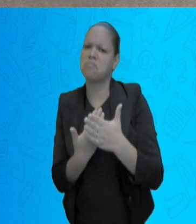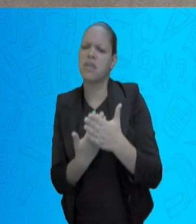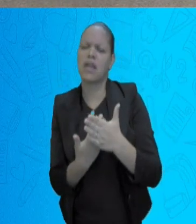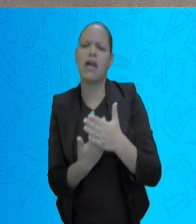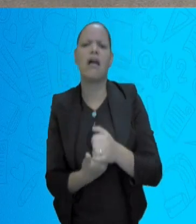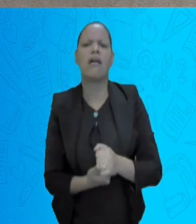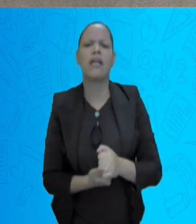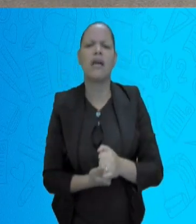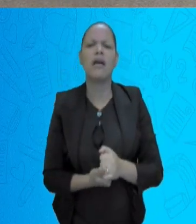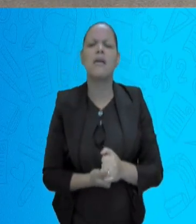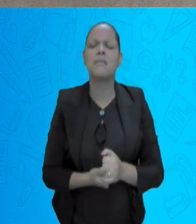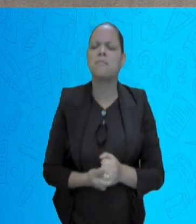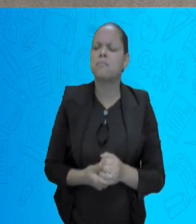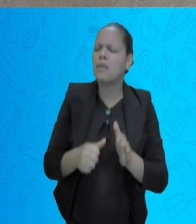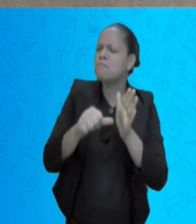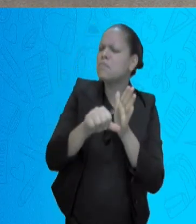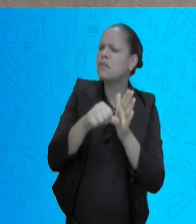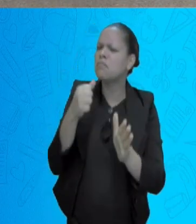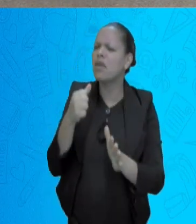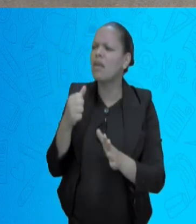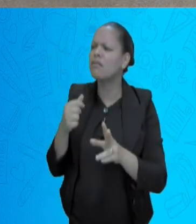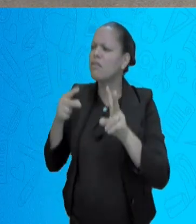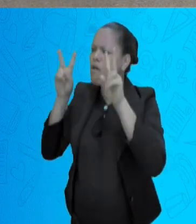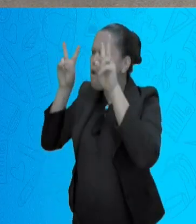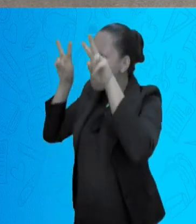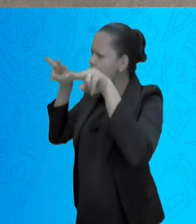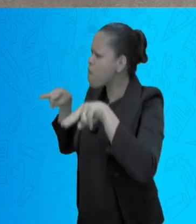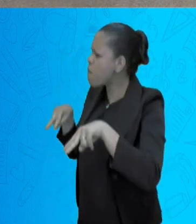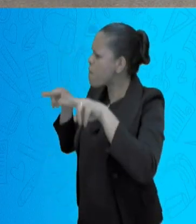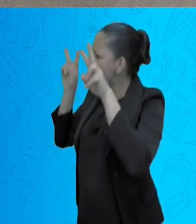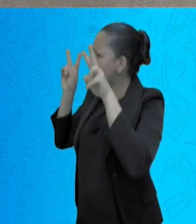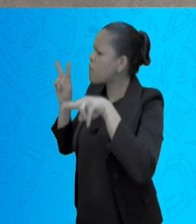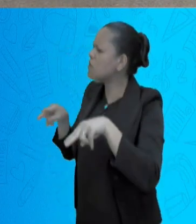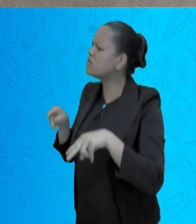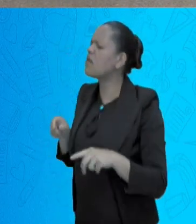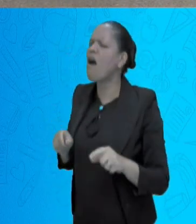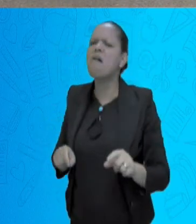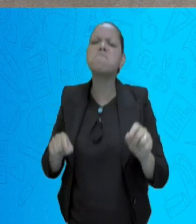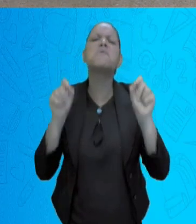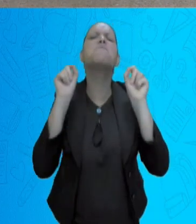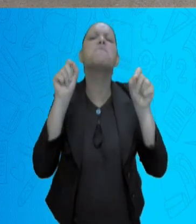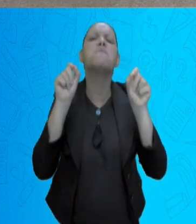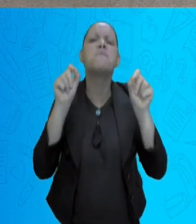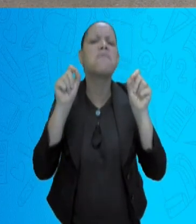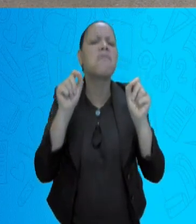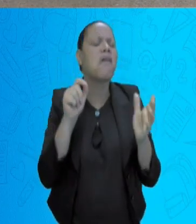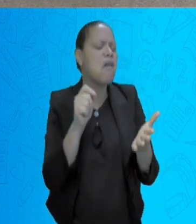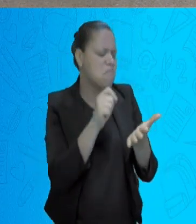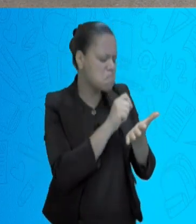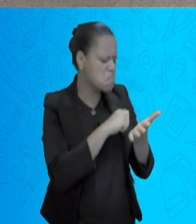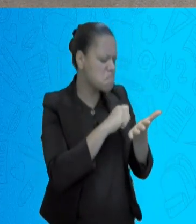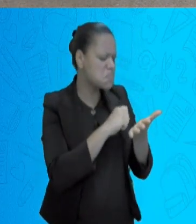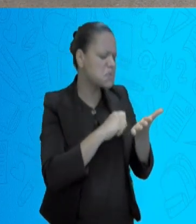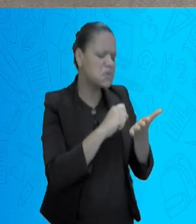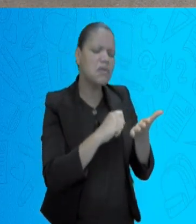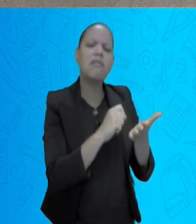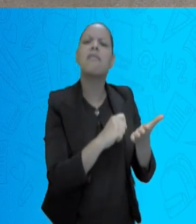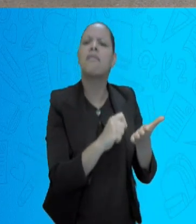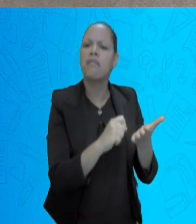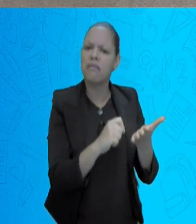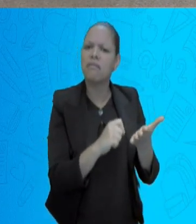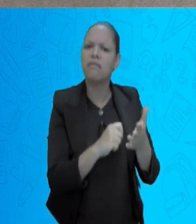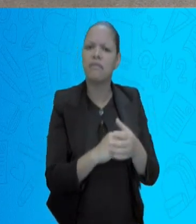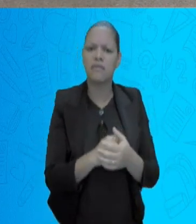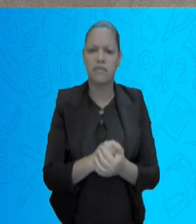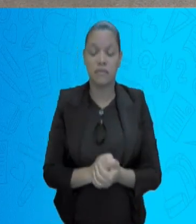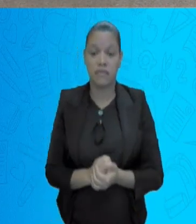escrever. No caso aqui, já nos foi dado um tema, então nós vamos escrever sobre como é esse